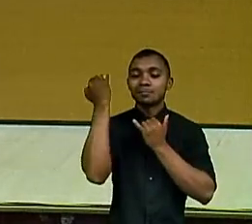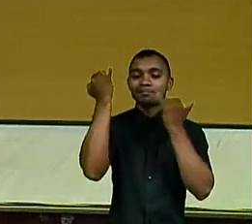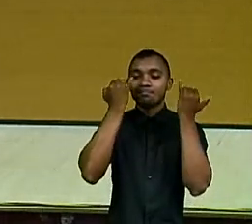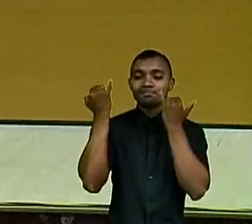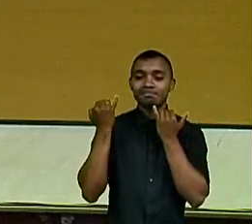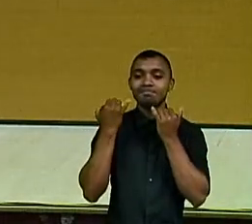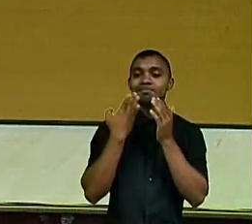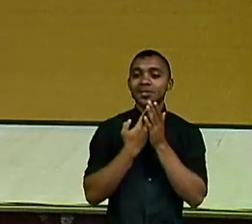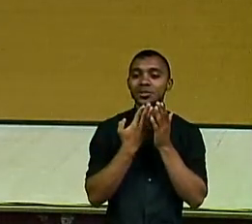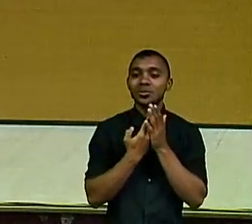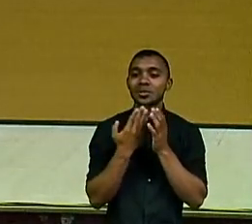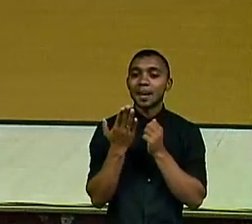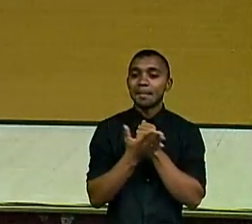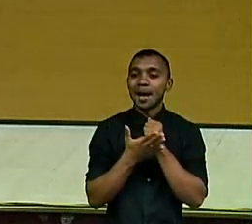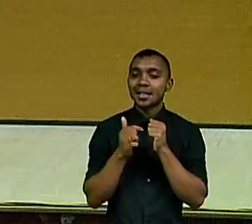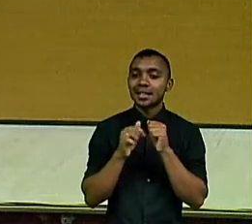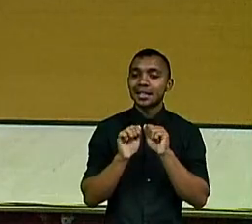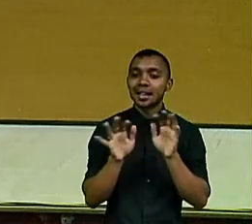tão bem